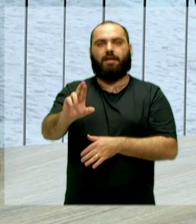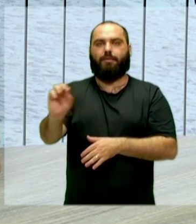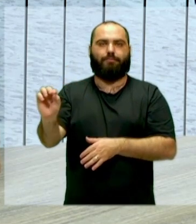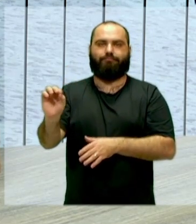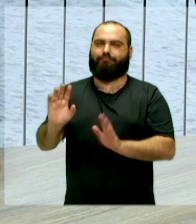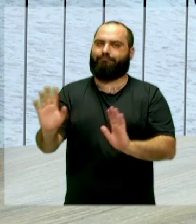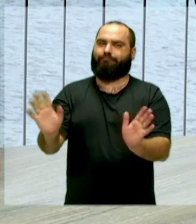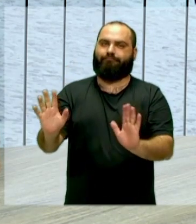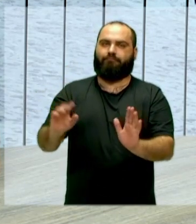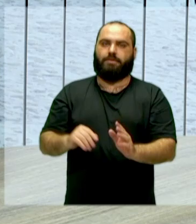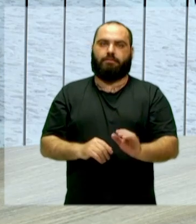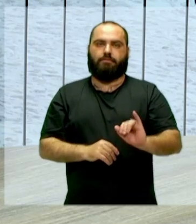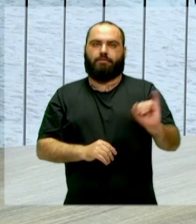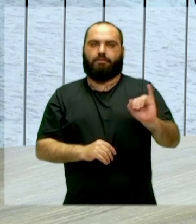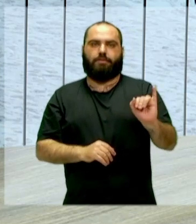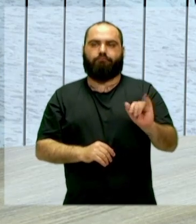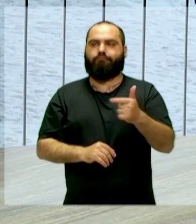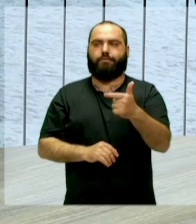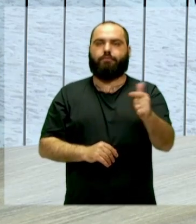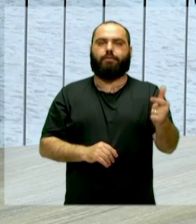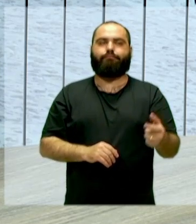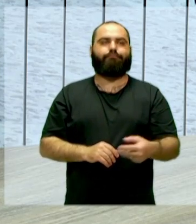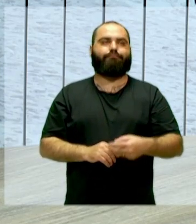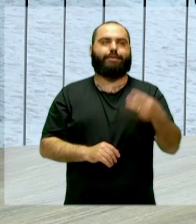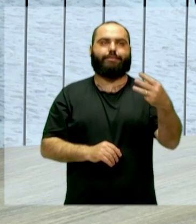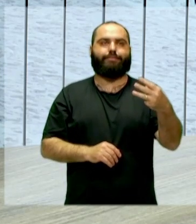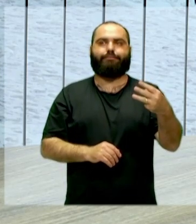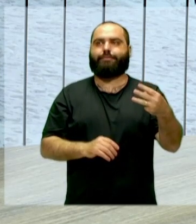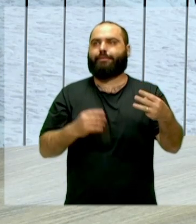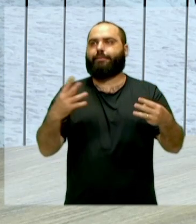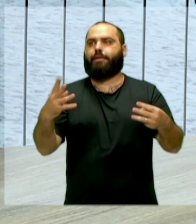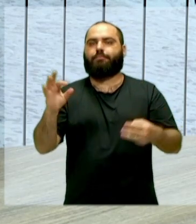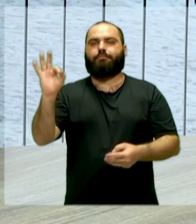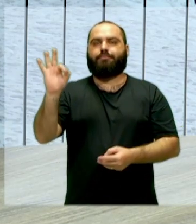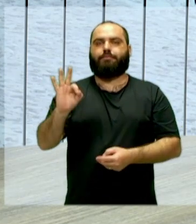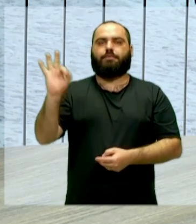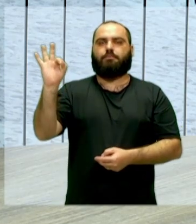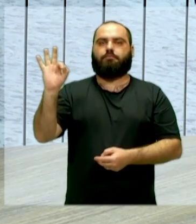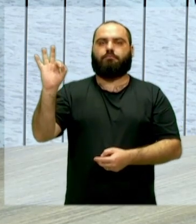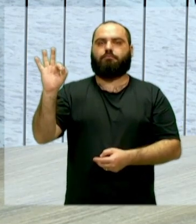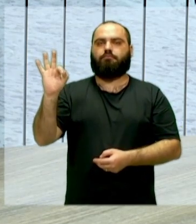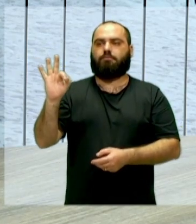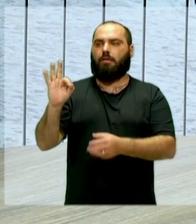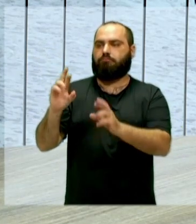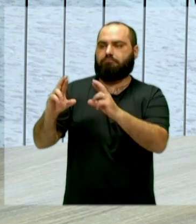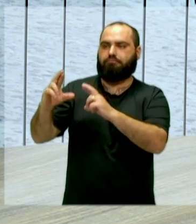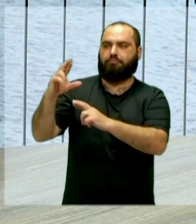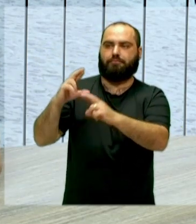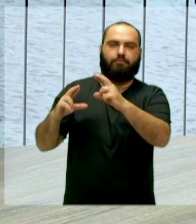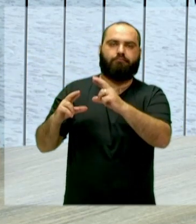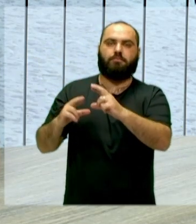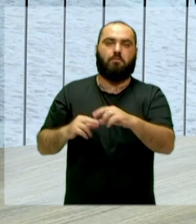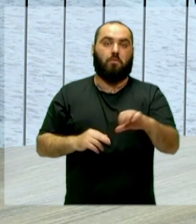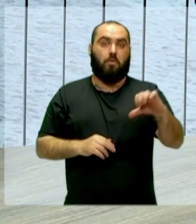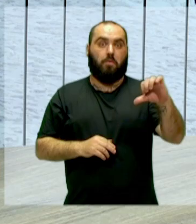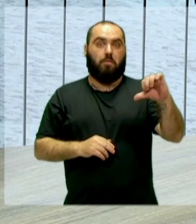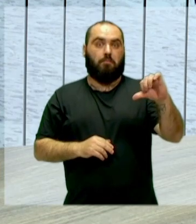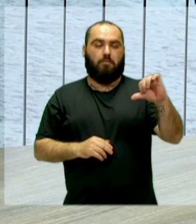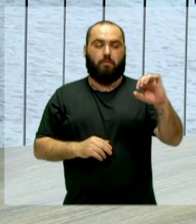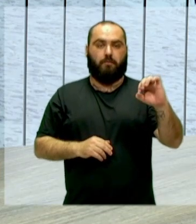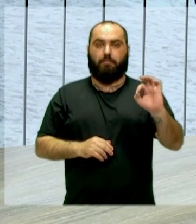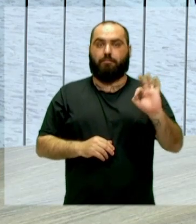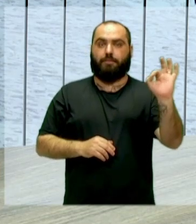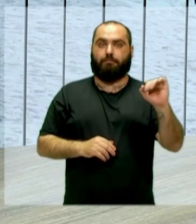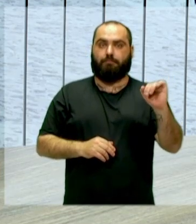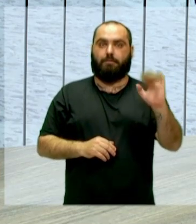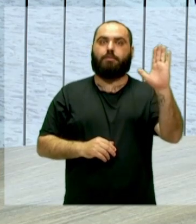nem 3 ou 4% de taxa de reciclagem então 90 e tantos por tá indo para Um aterro sanitário que